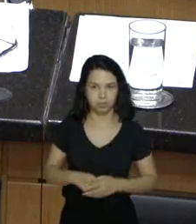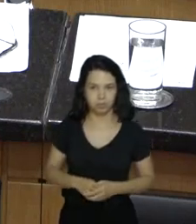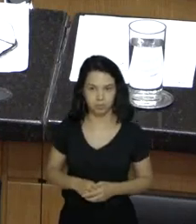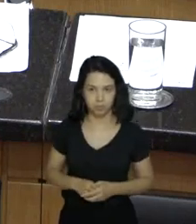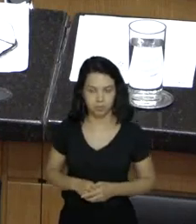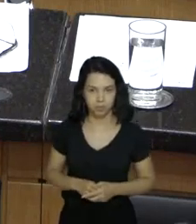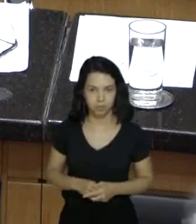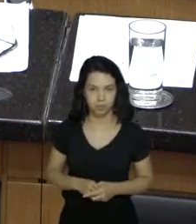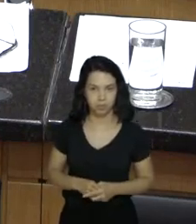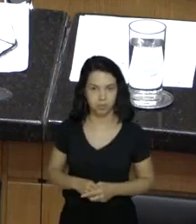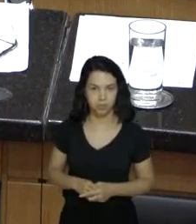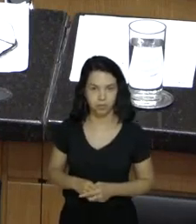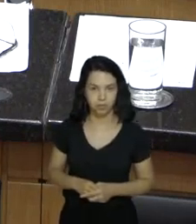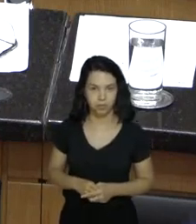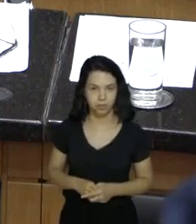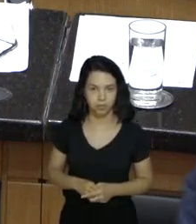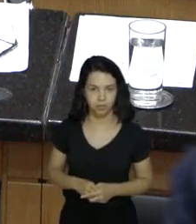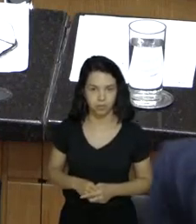Salvo o maior juízo,